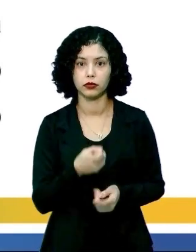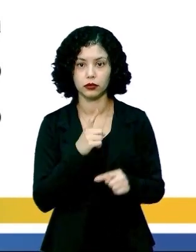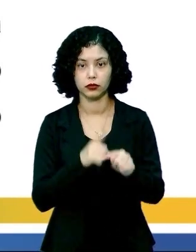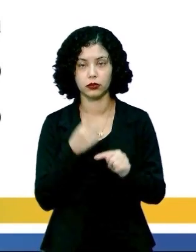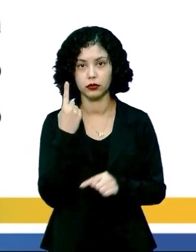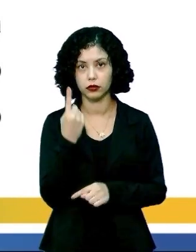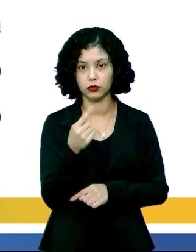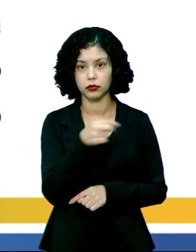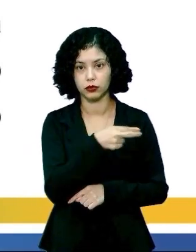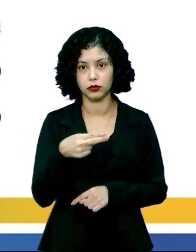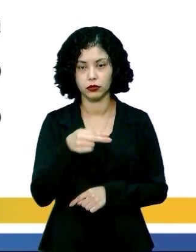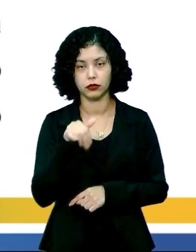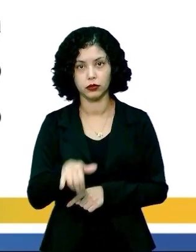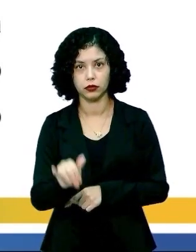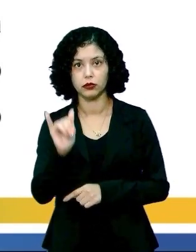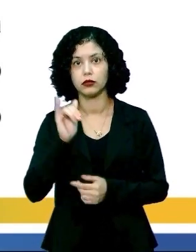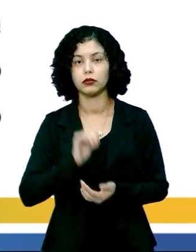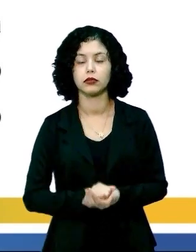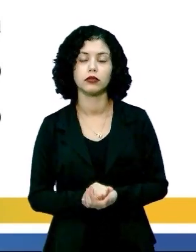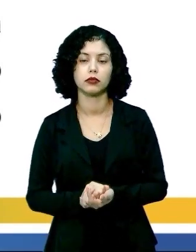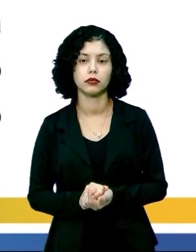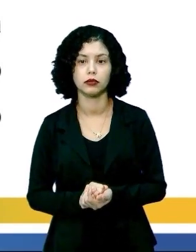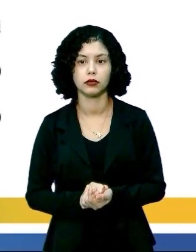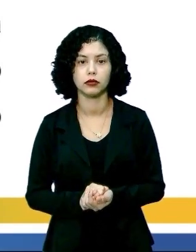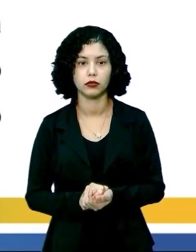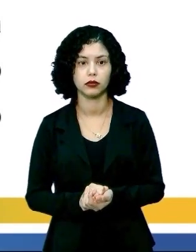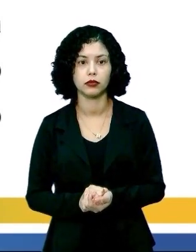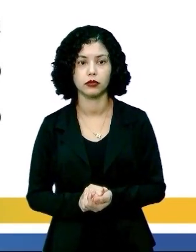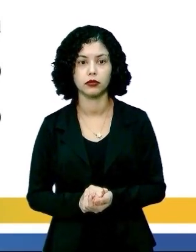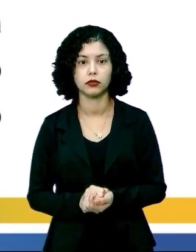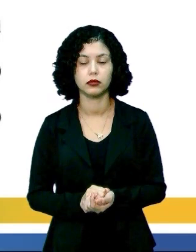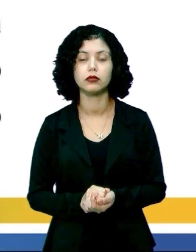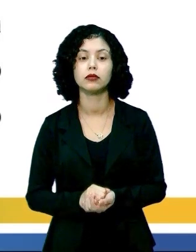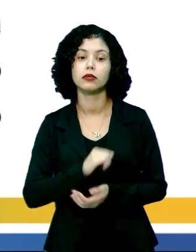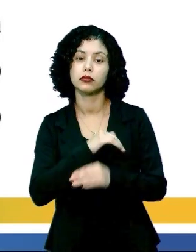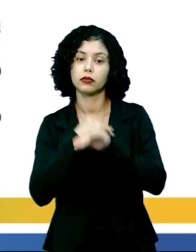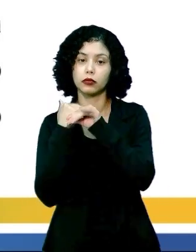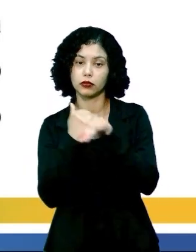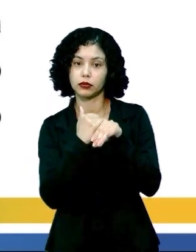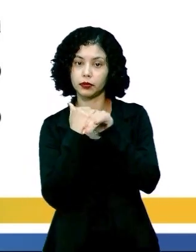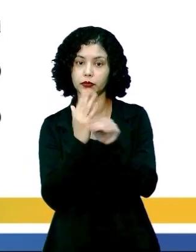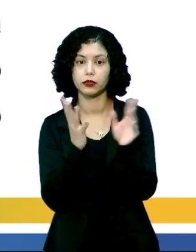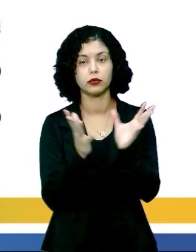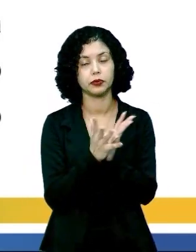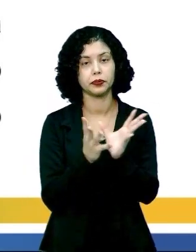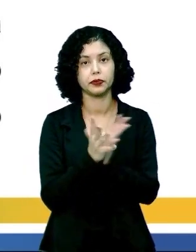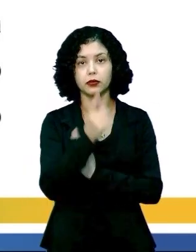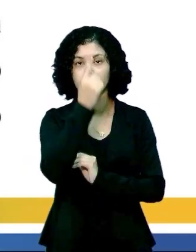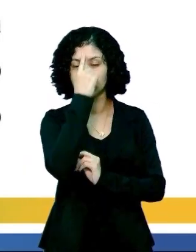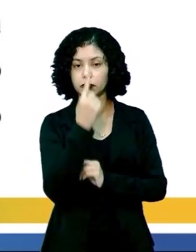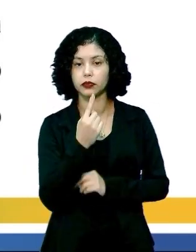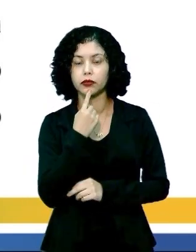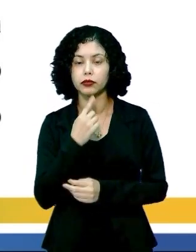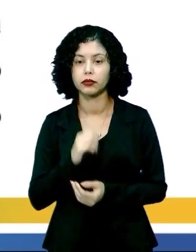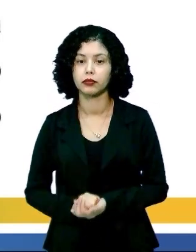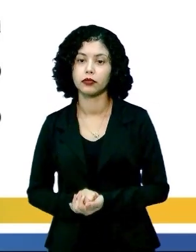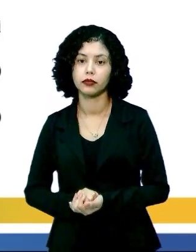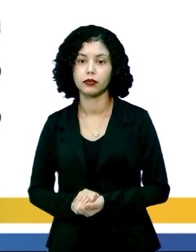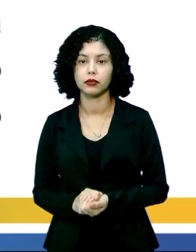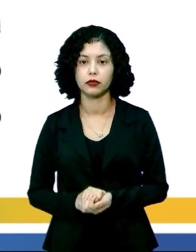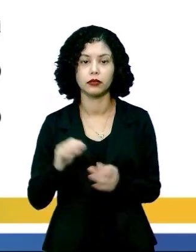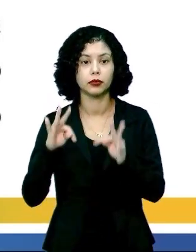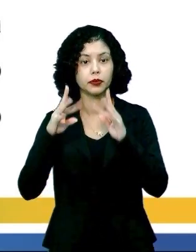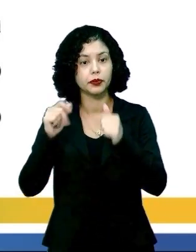1, logo, né? X mais 1 é igual a y. Logo, o contradomínio é igual ao